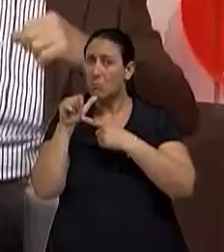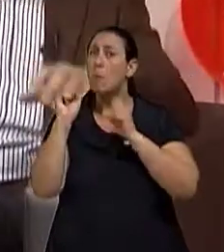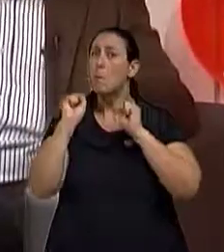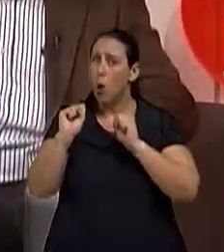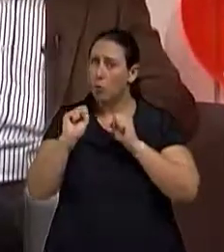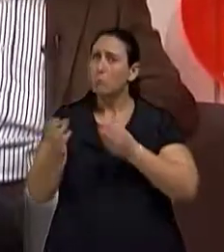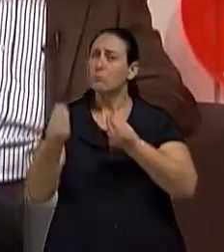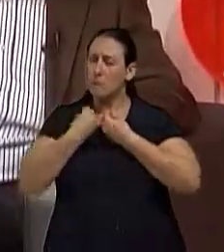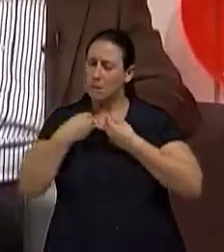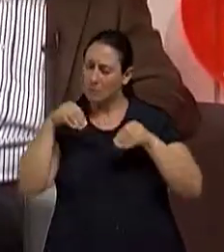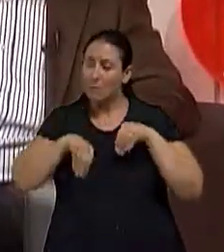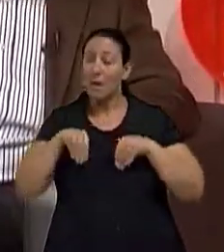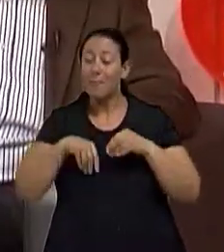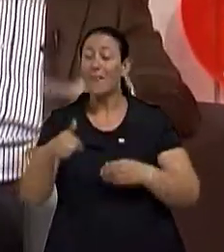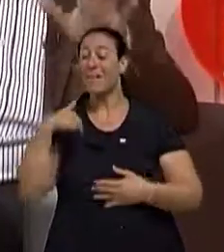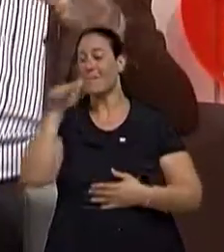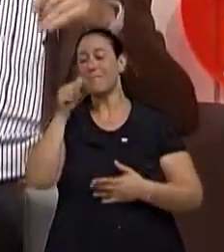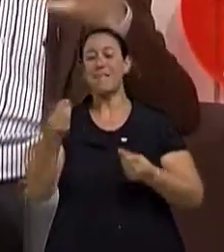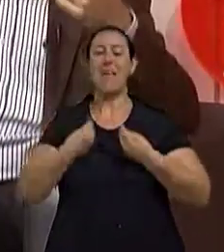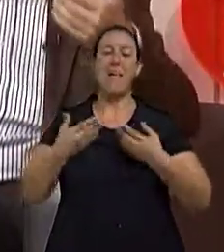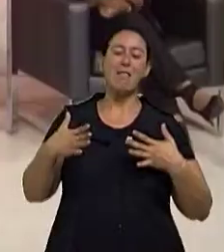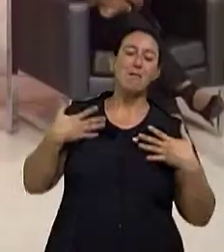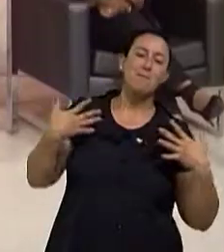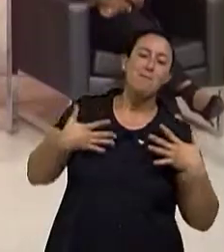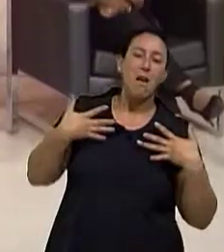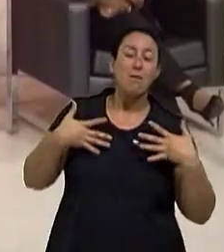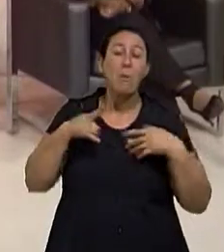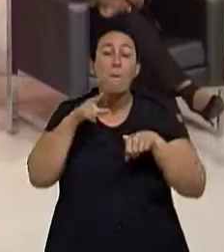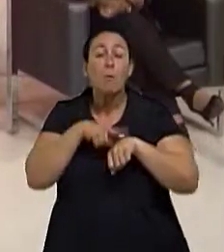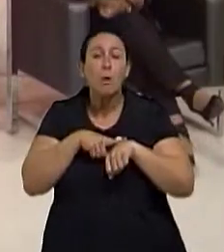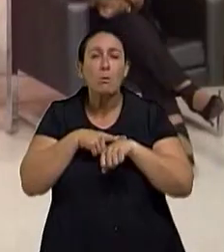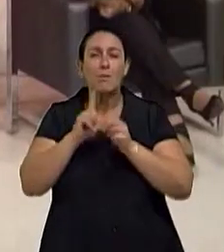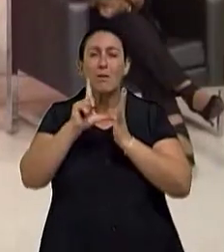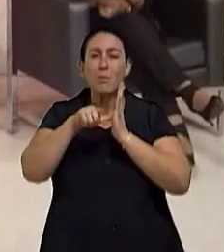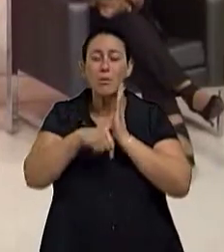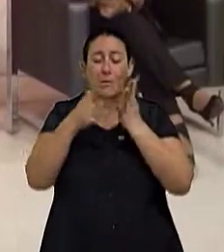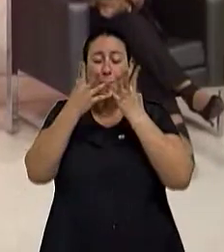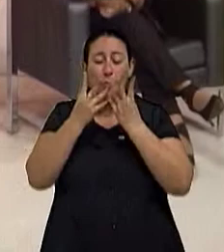estimulada inicial, deixar um pouquinho mais animadinho. Mas ela deprime no geral. Mas depois... né?